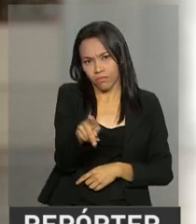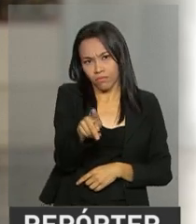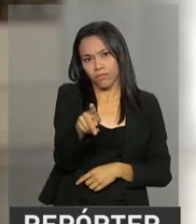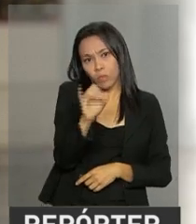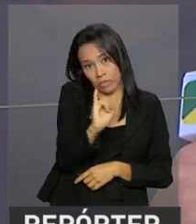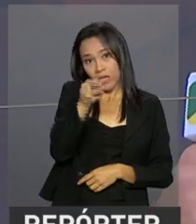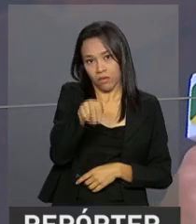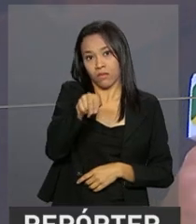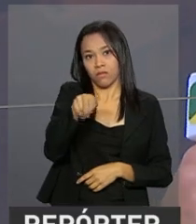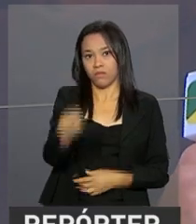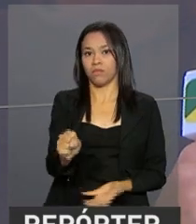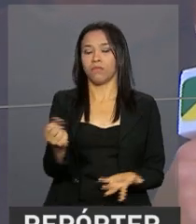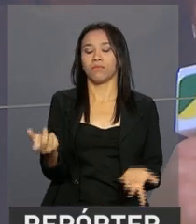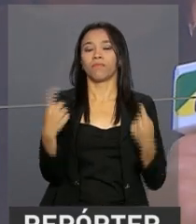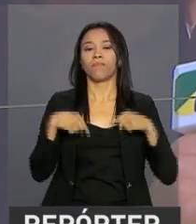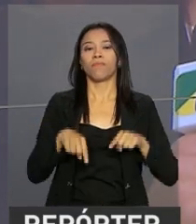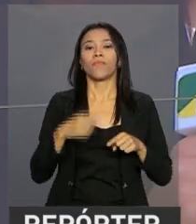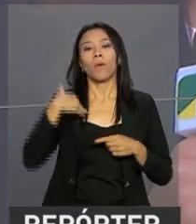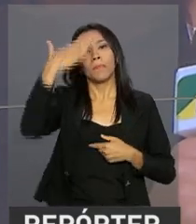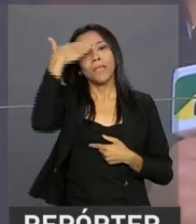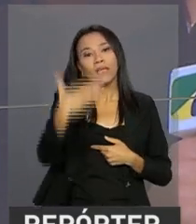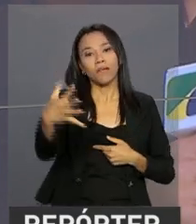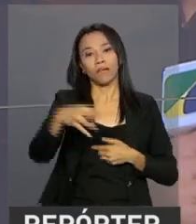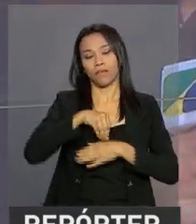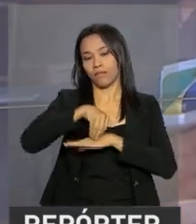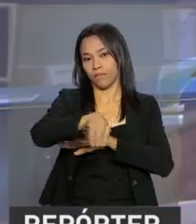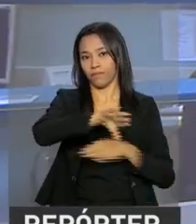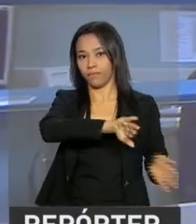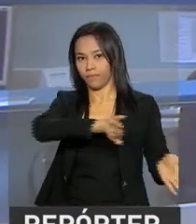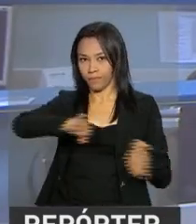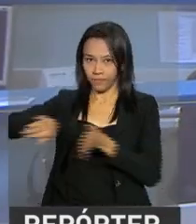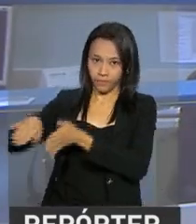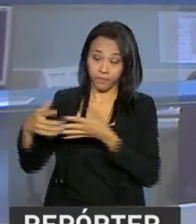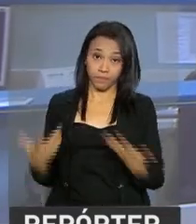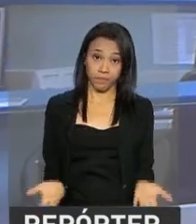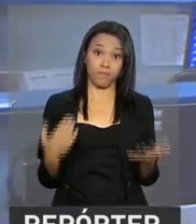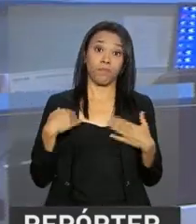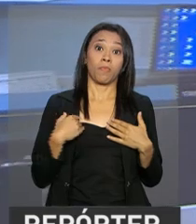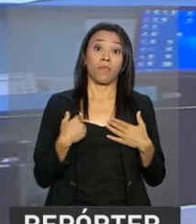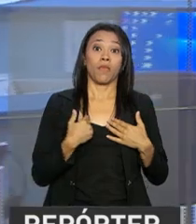estúdio, Leandro. Obrigado, Paula, pelas suas informações. E a integração do